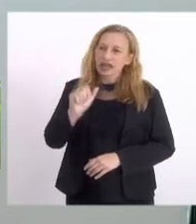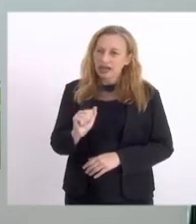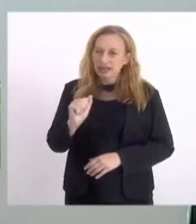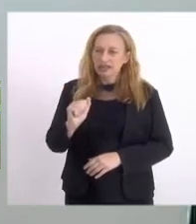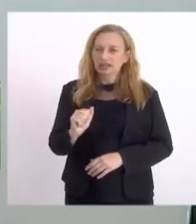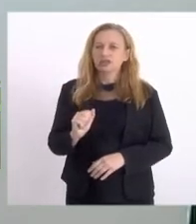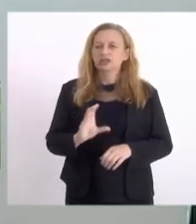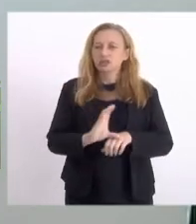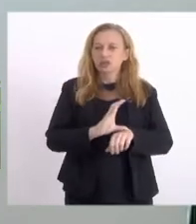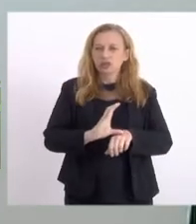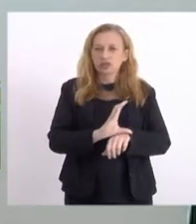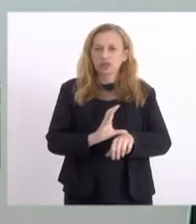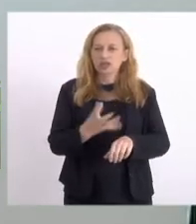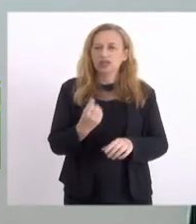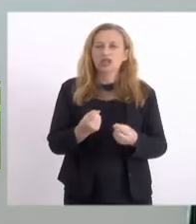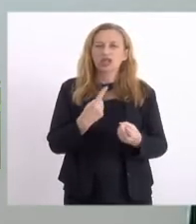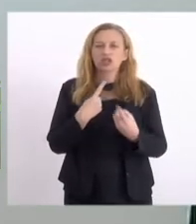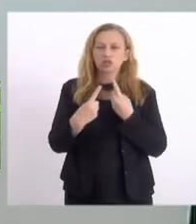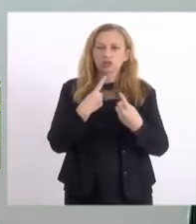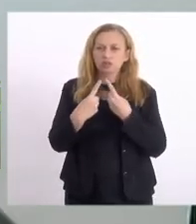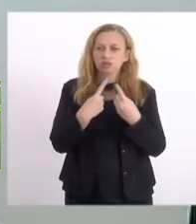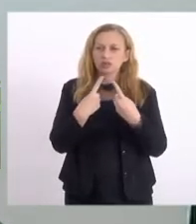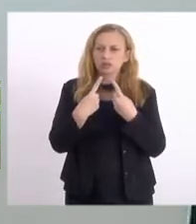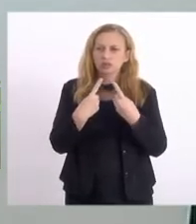para a constitucionalidade. Em discussão,